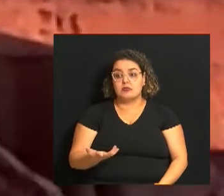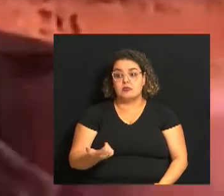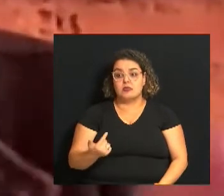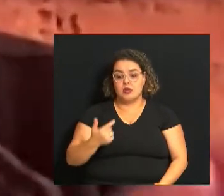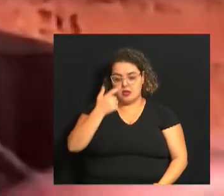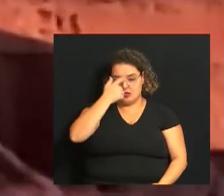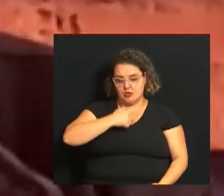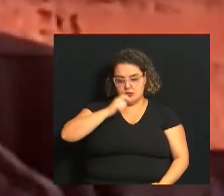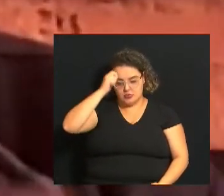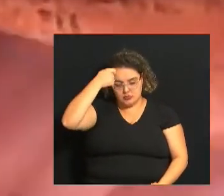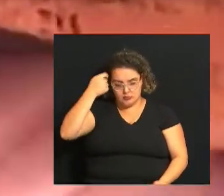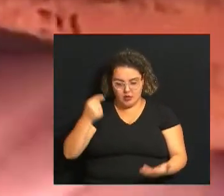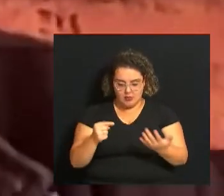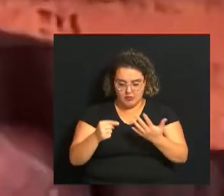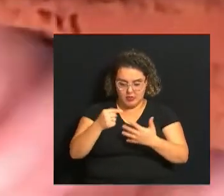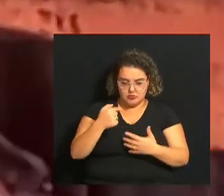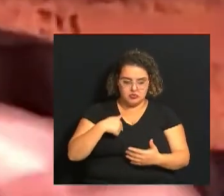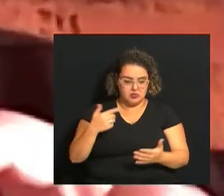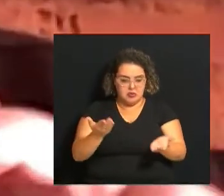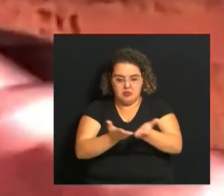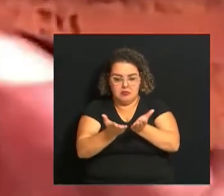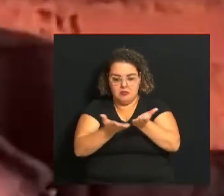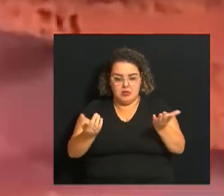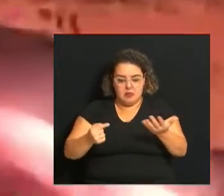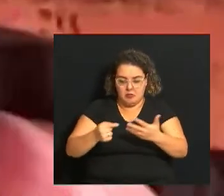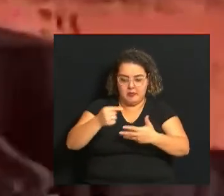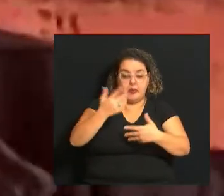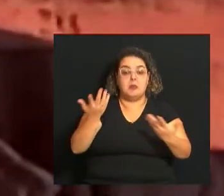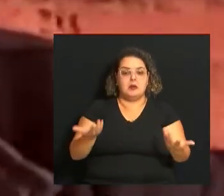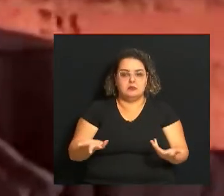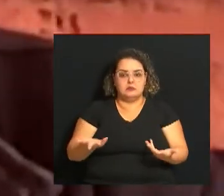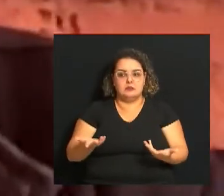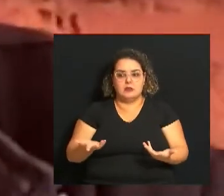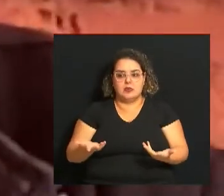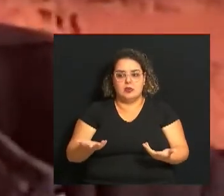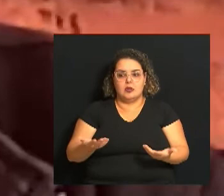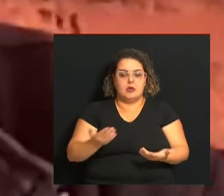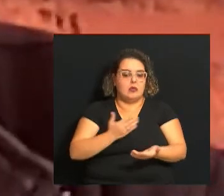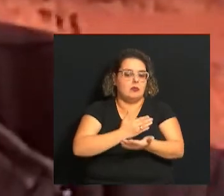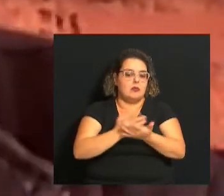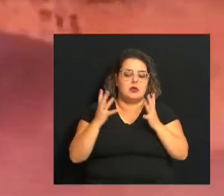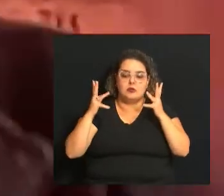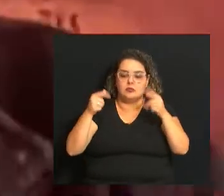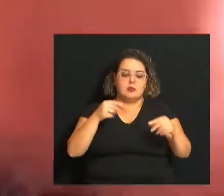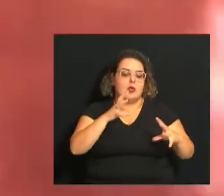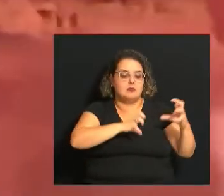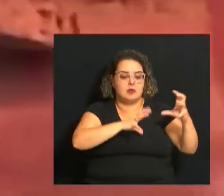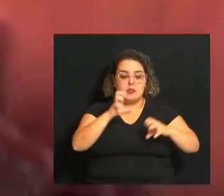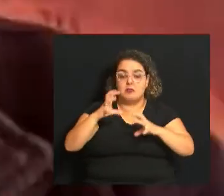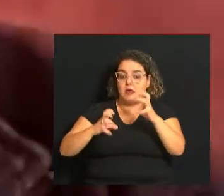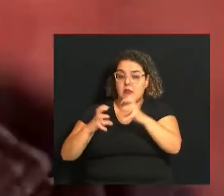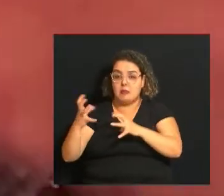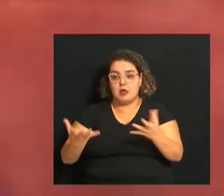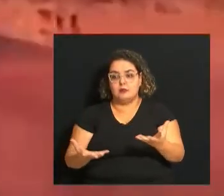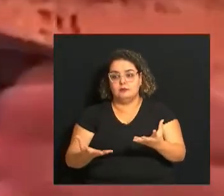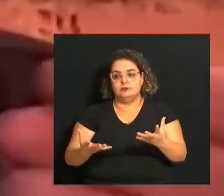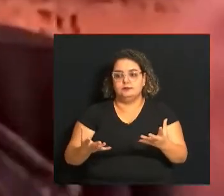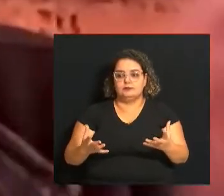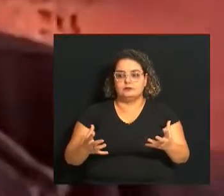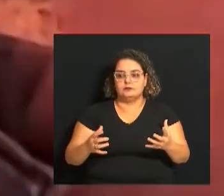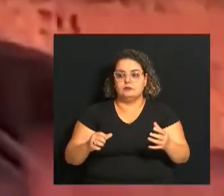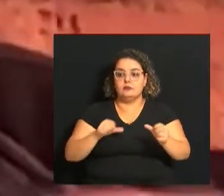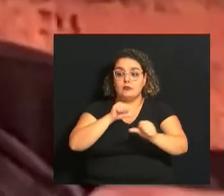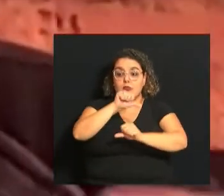sou isso, sou aquilo, eu sou evangélico. E começa todo mundo a brigar. Então, só a mudança na base